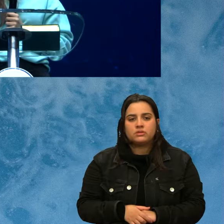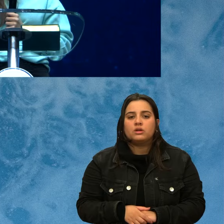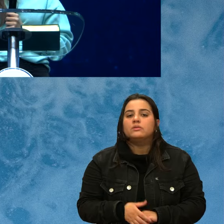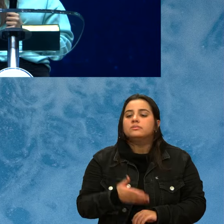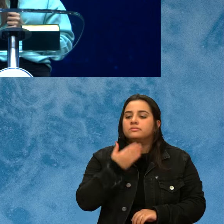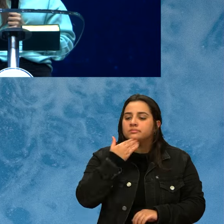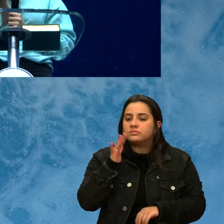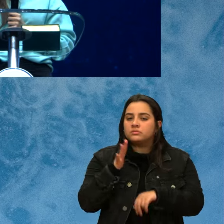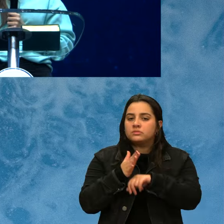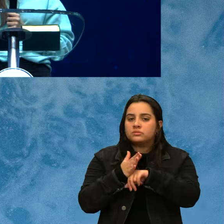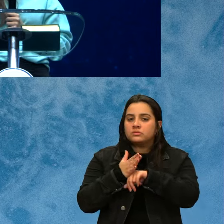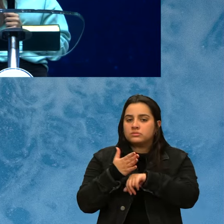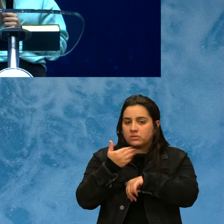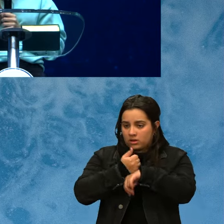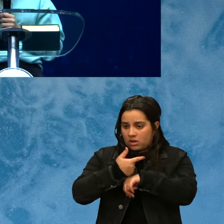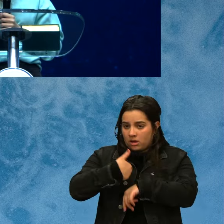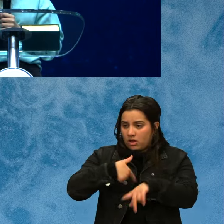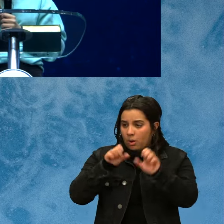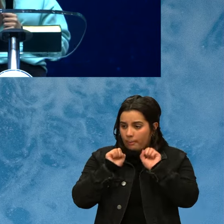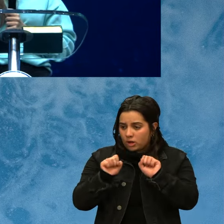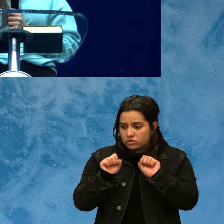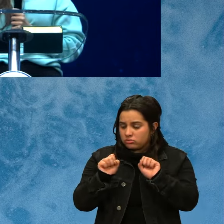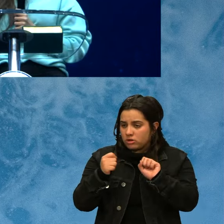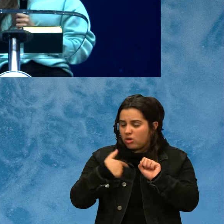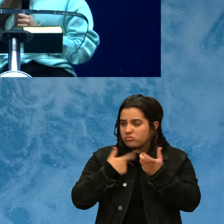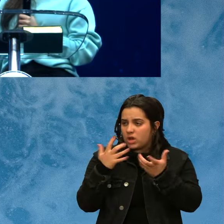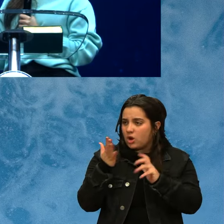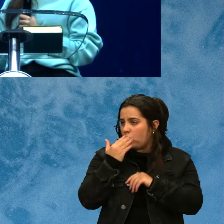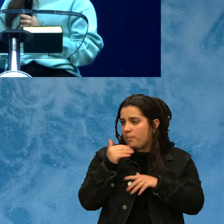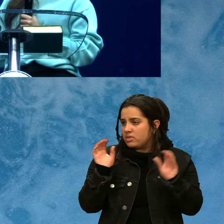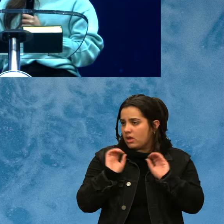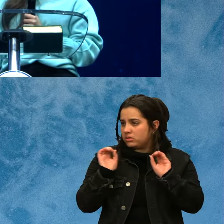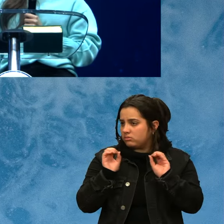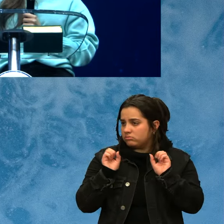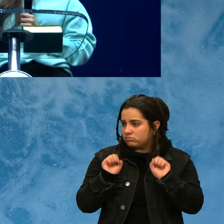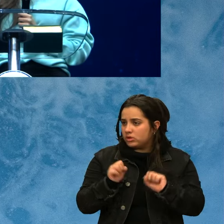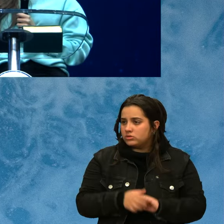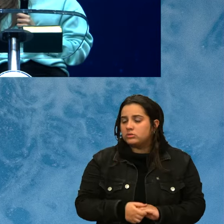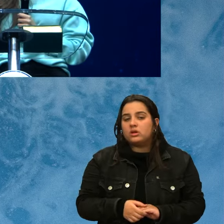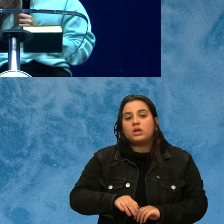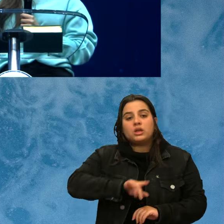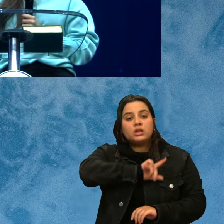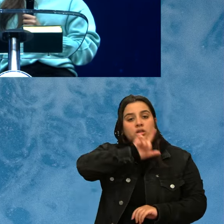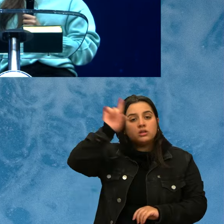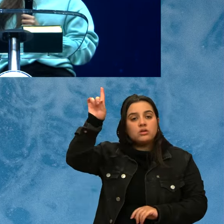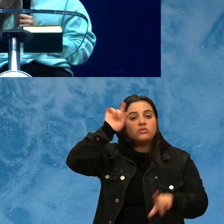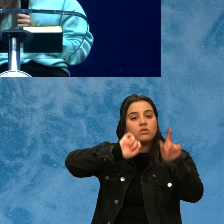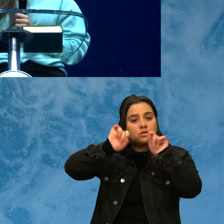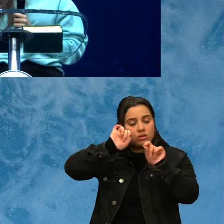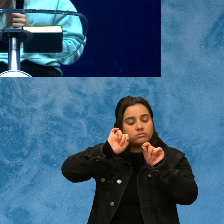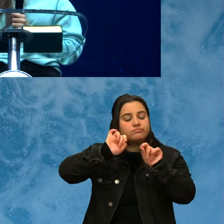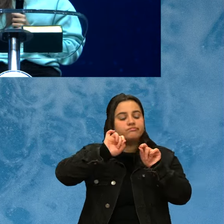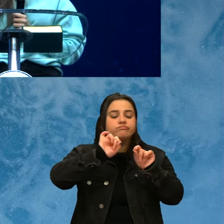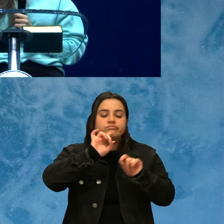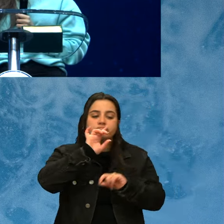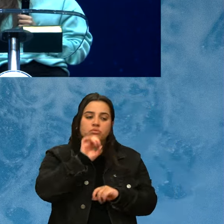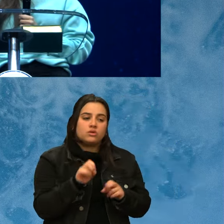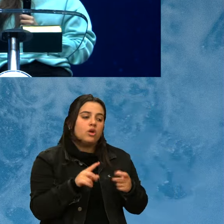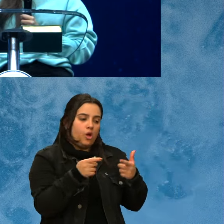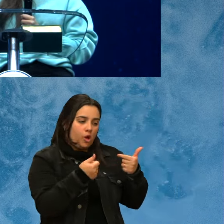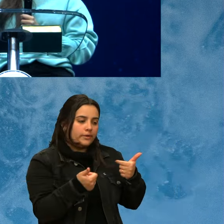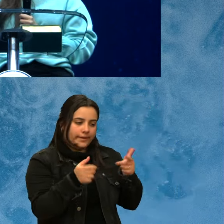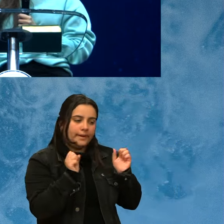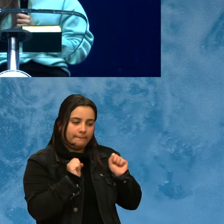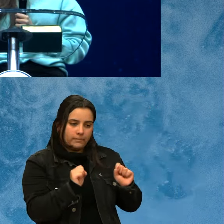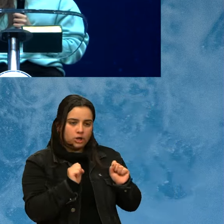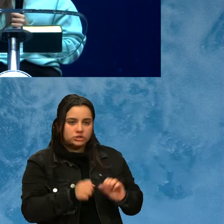dos oficiais permissão para se abster deles. E Deus fez com que o homem fosse bondoso para com Daniel e tivesse simpatia por